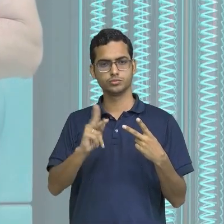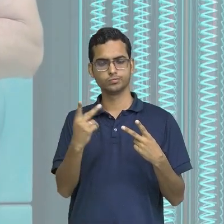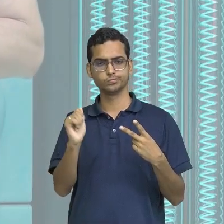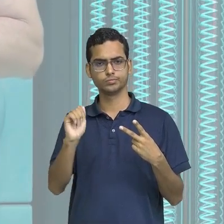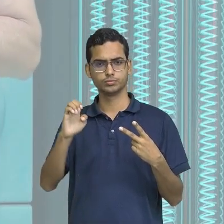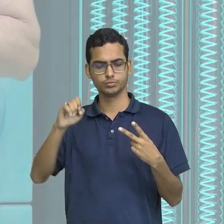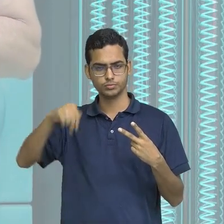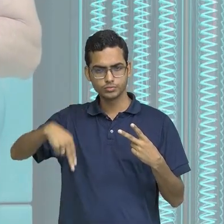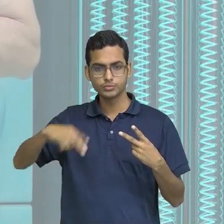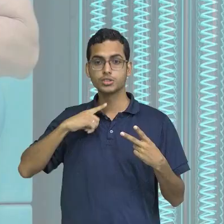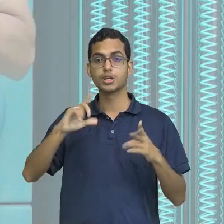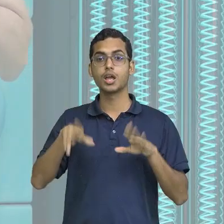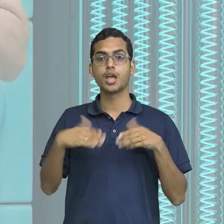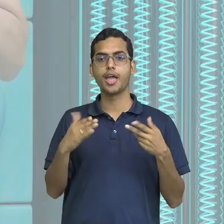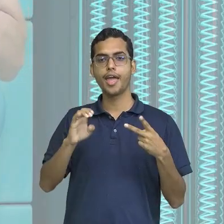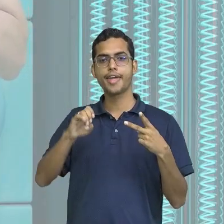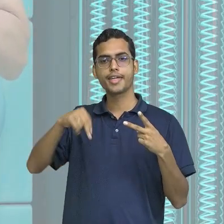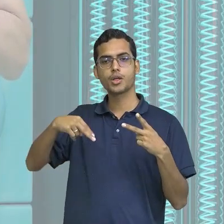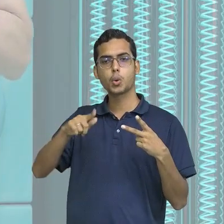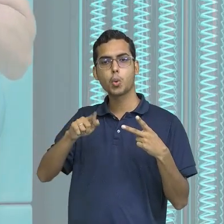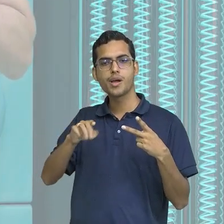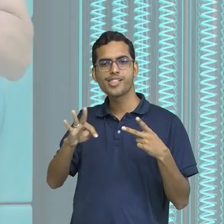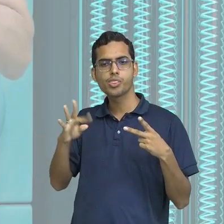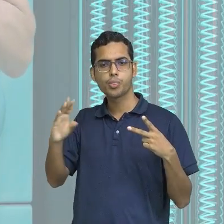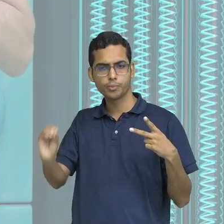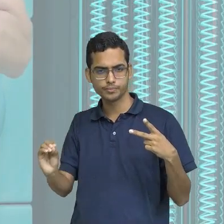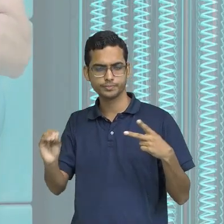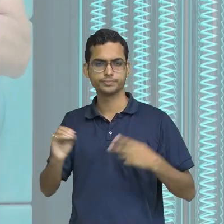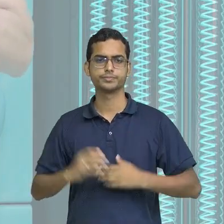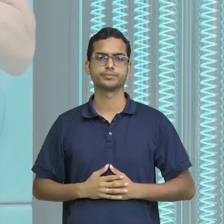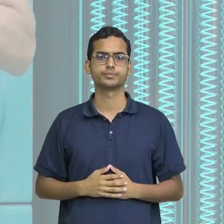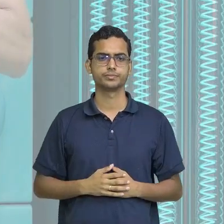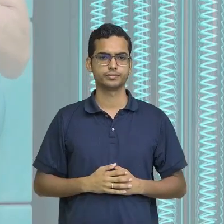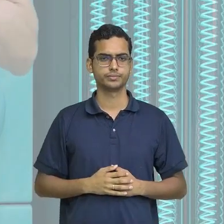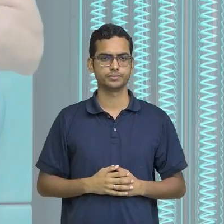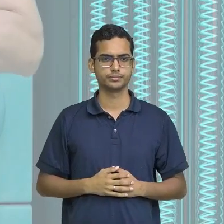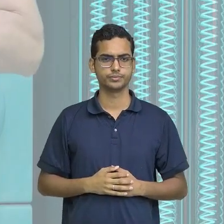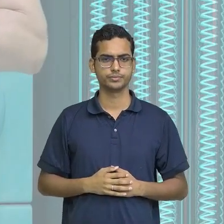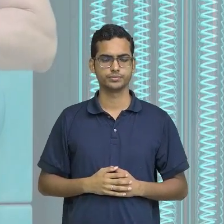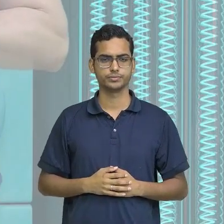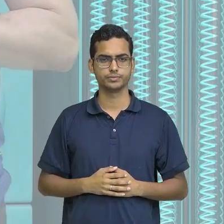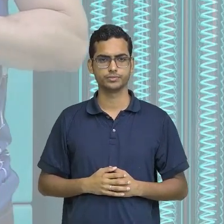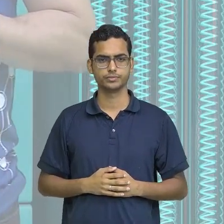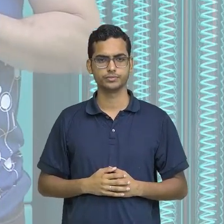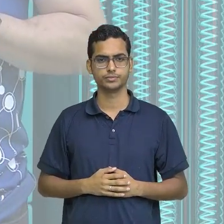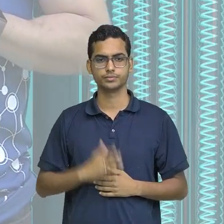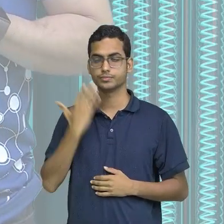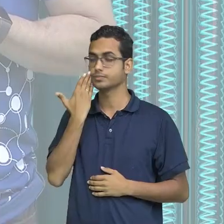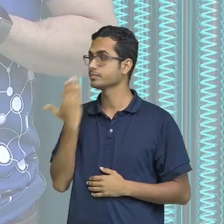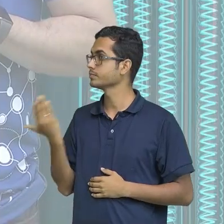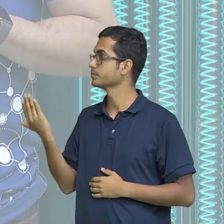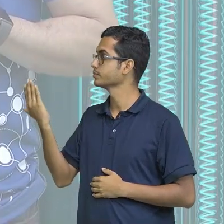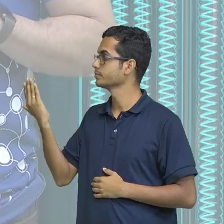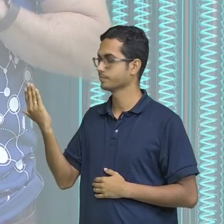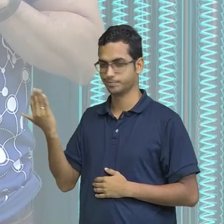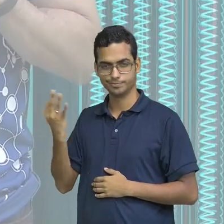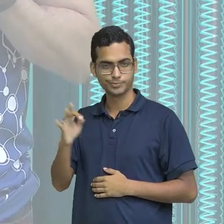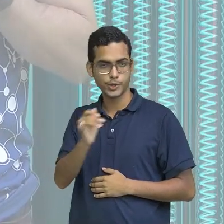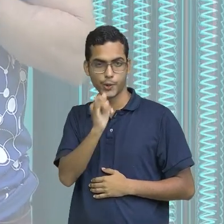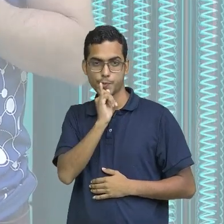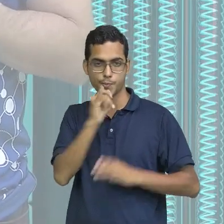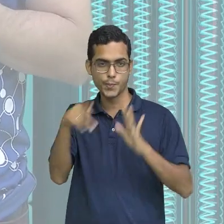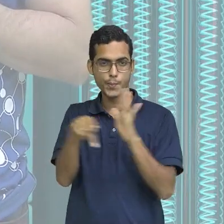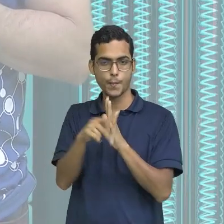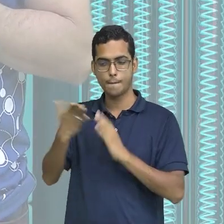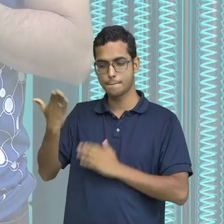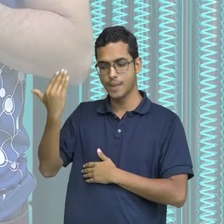frase no Past Continuous, ó. Eu estava lendo, I was reading a book. Eu estava lendo um livro, when the door opened, quando